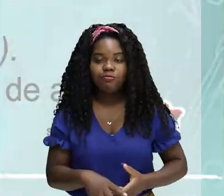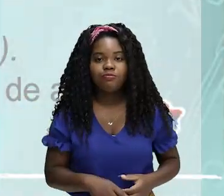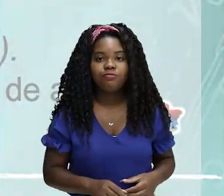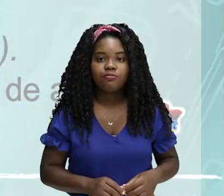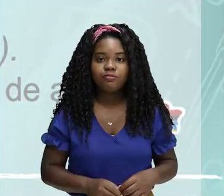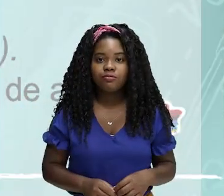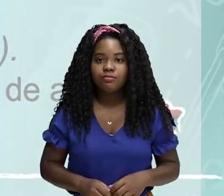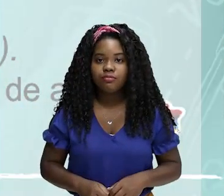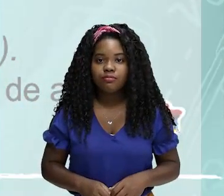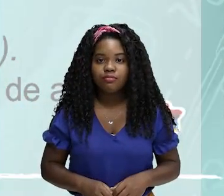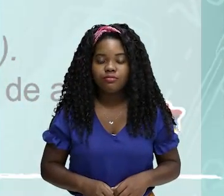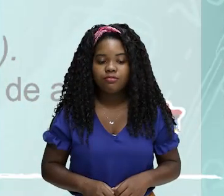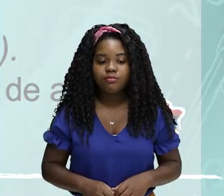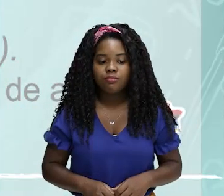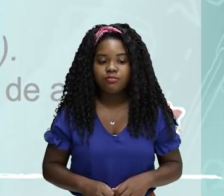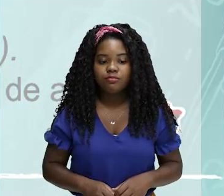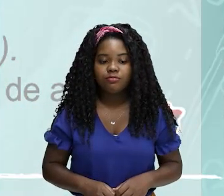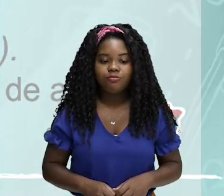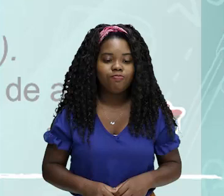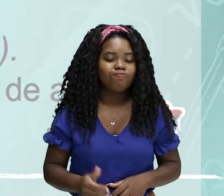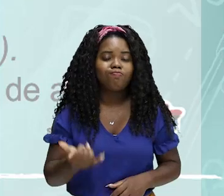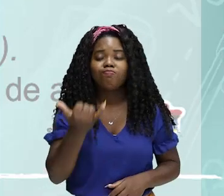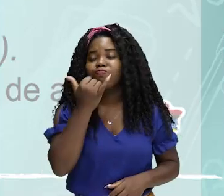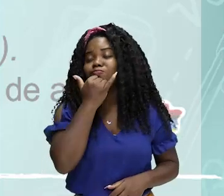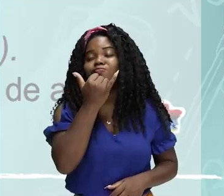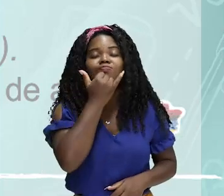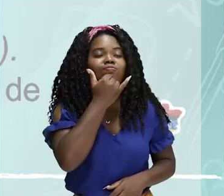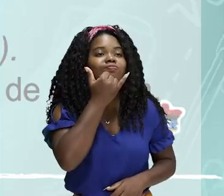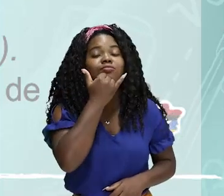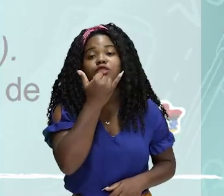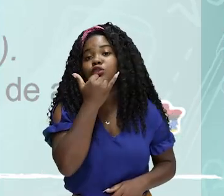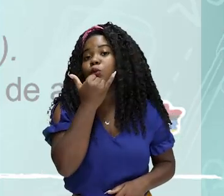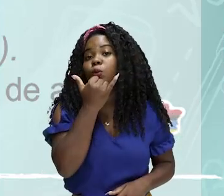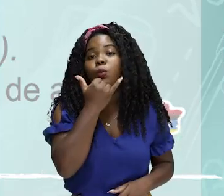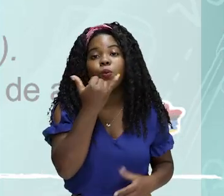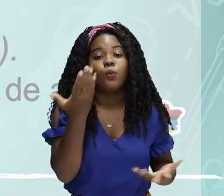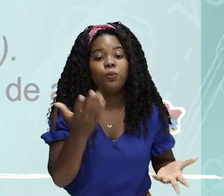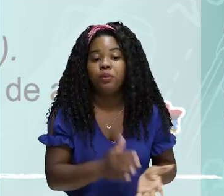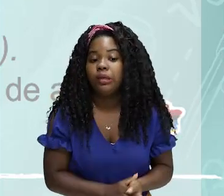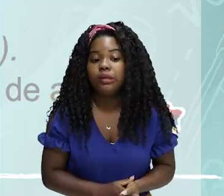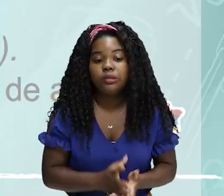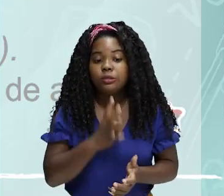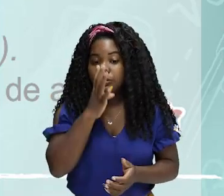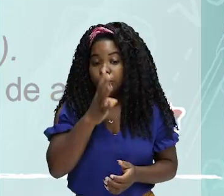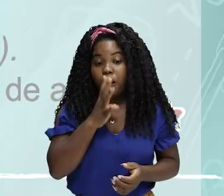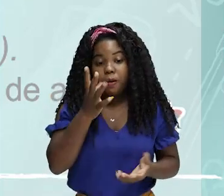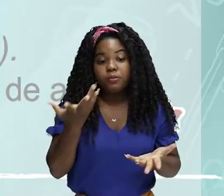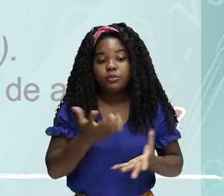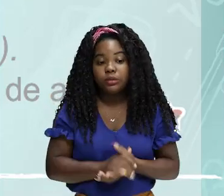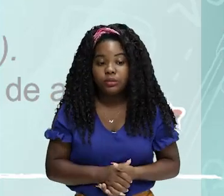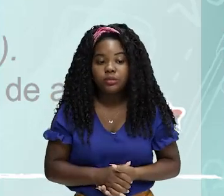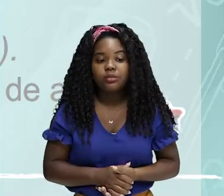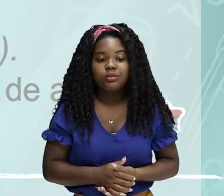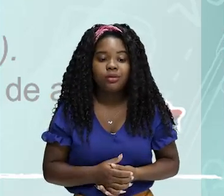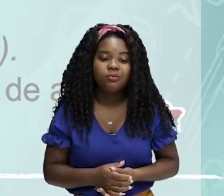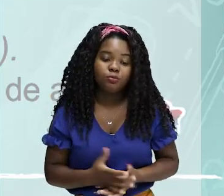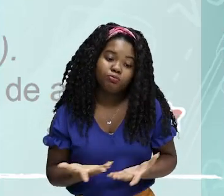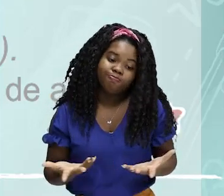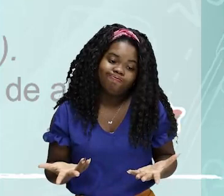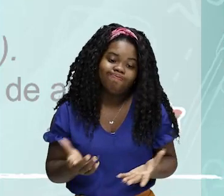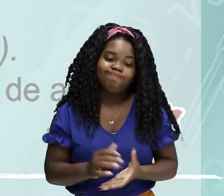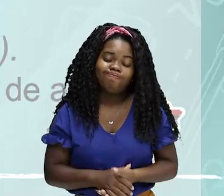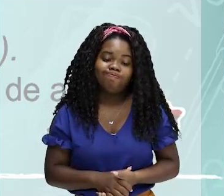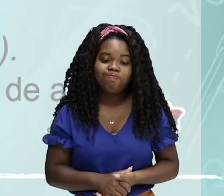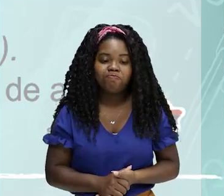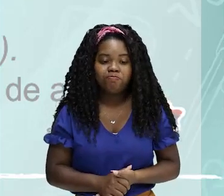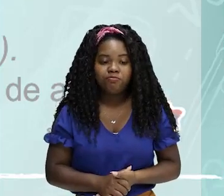el inconveniente. Então, mil desculpas pelo inconveniente. É uma forma de você pedir desculpa. Lo siento por lo pasado, não